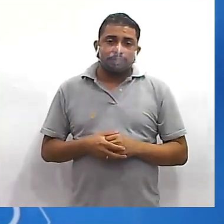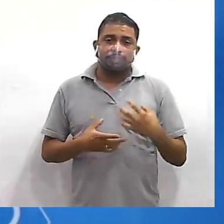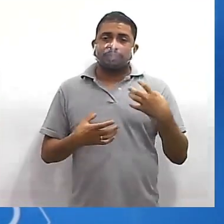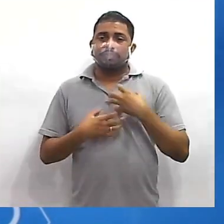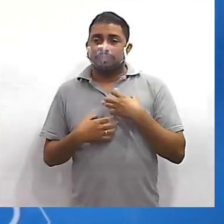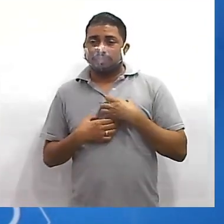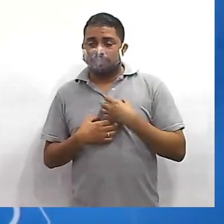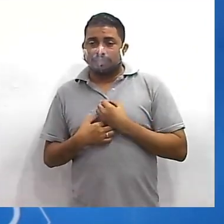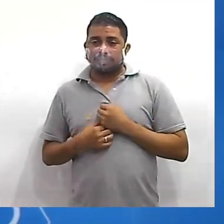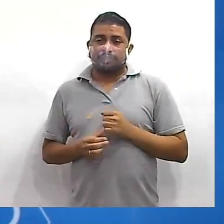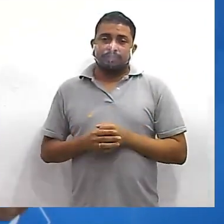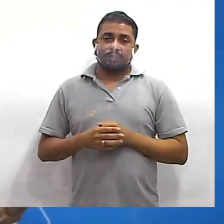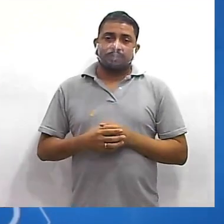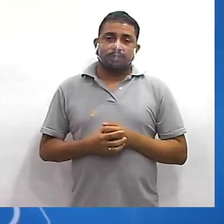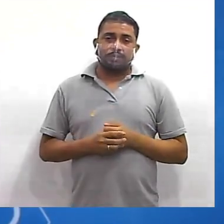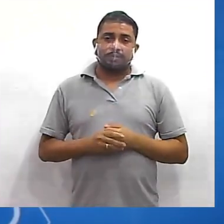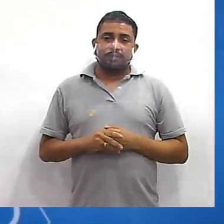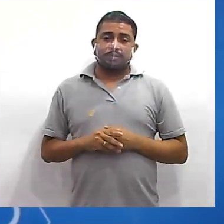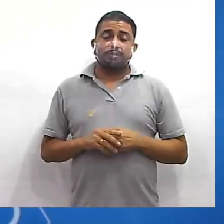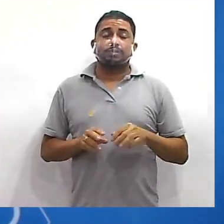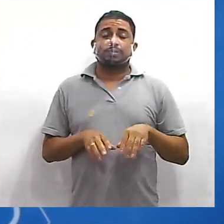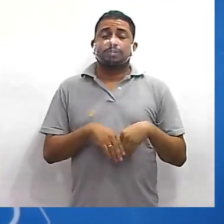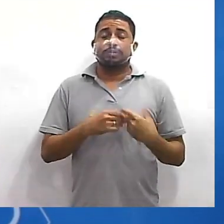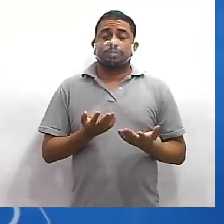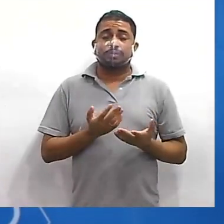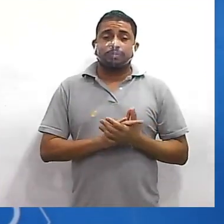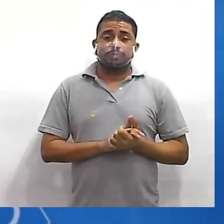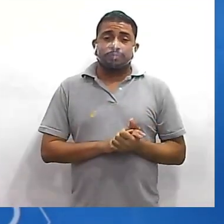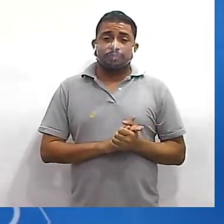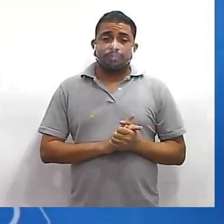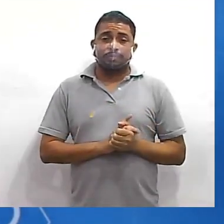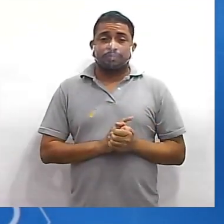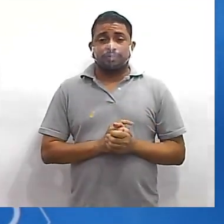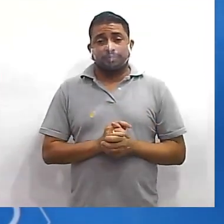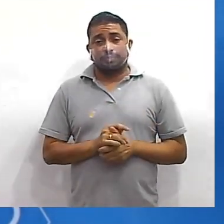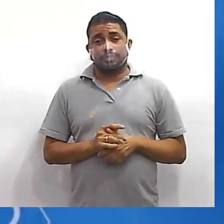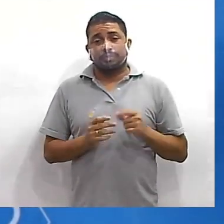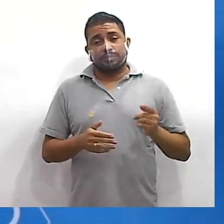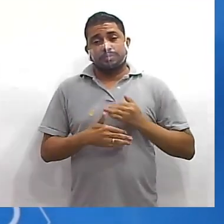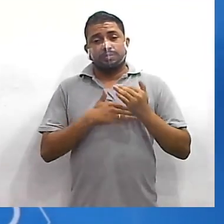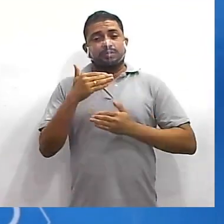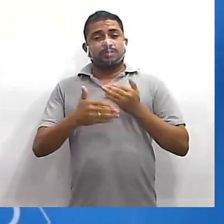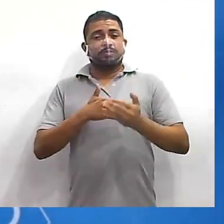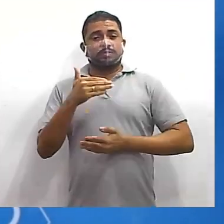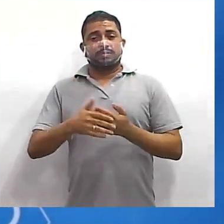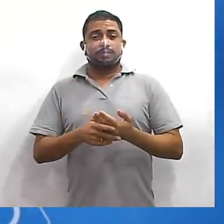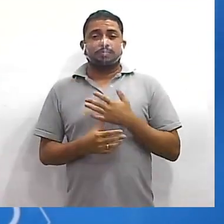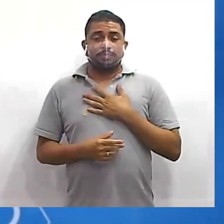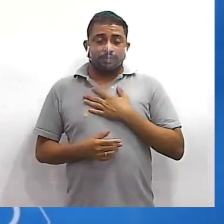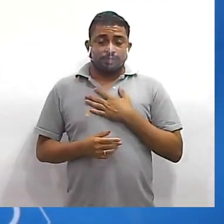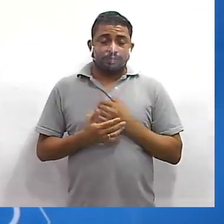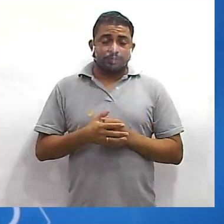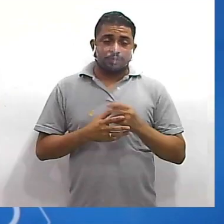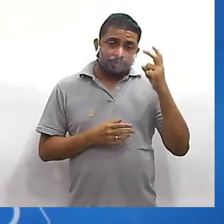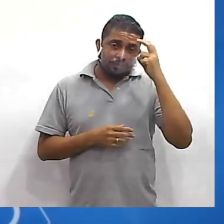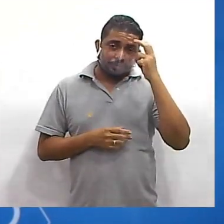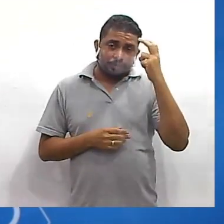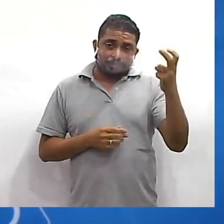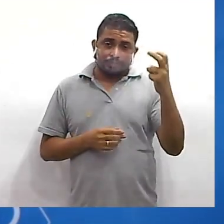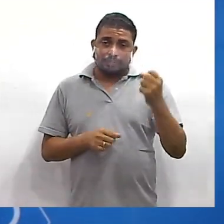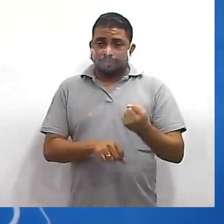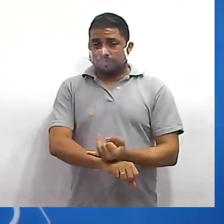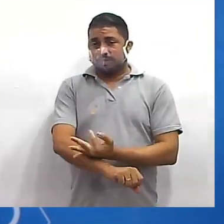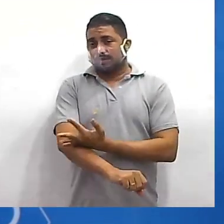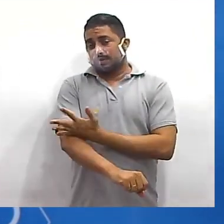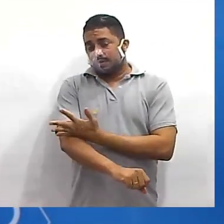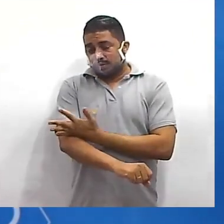agir adequado, exato. Então, eu desenvolver em mim essa inteligência emocional,